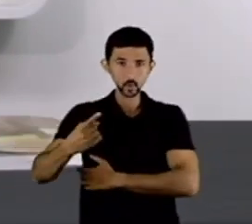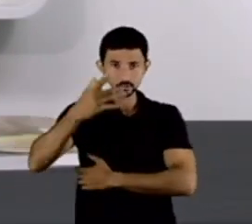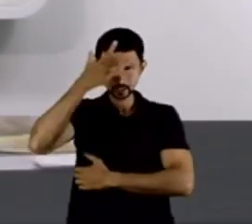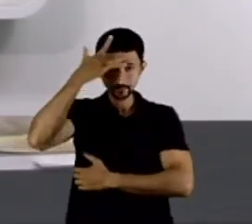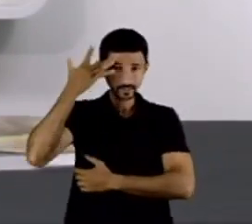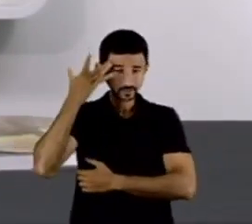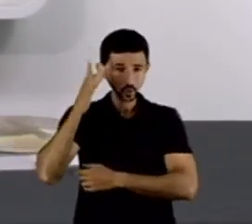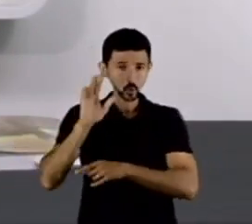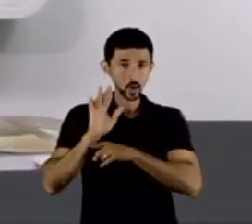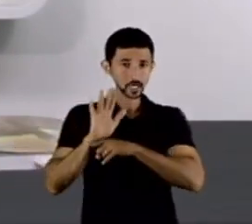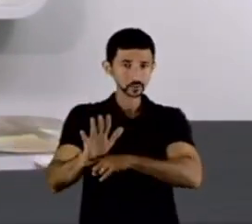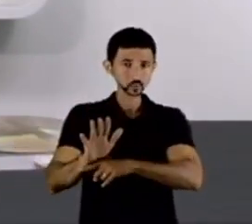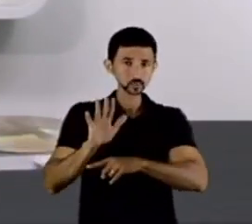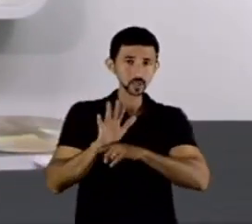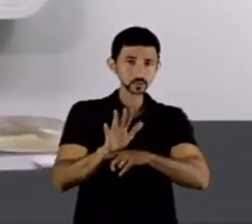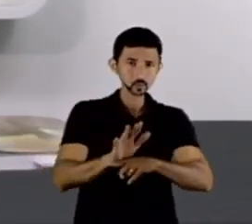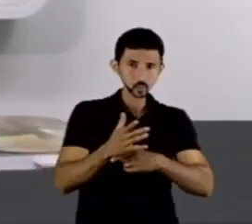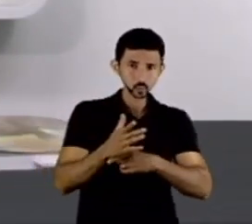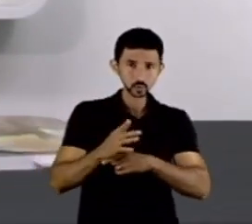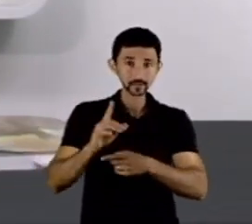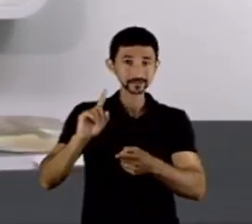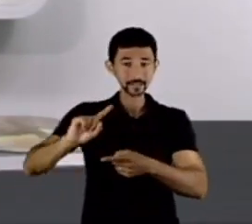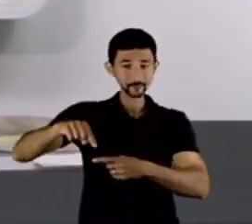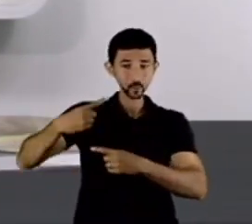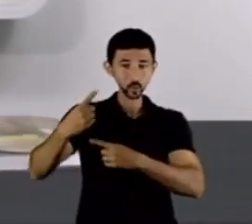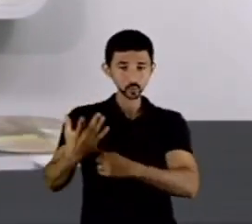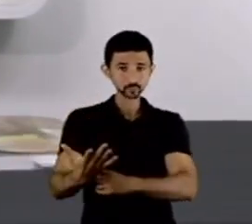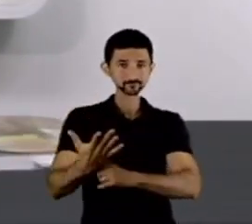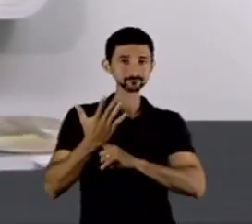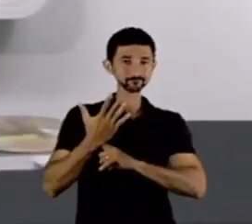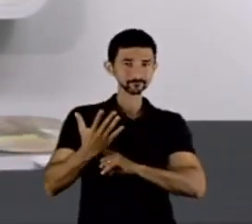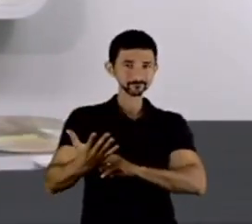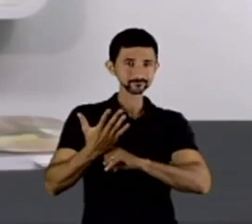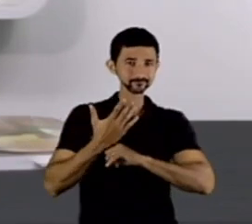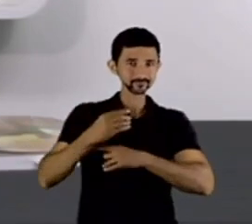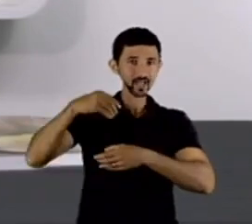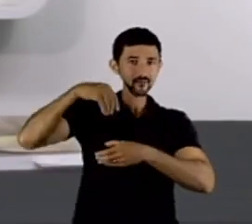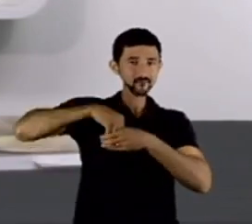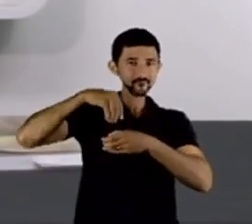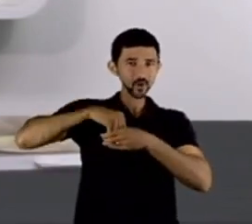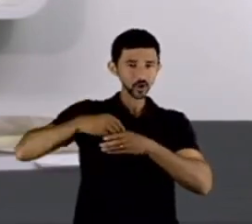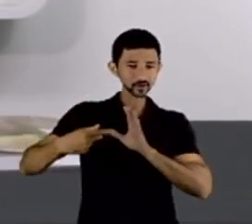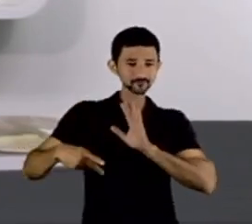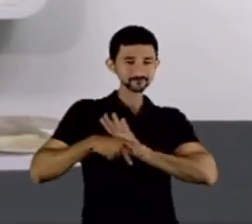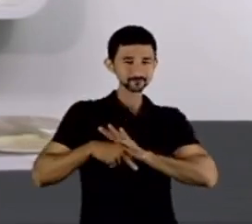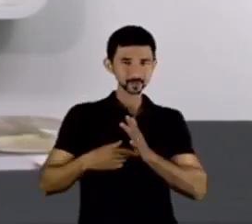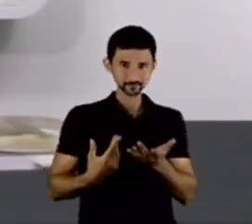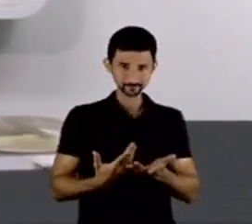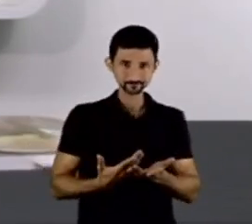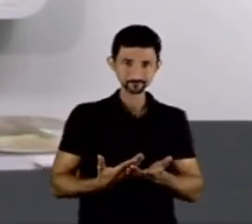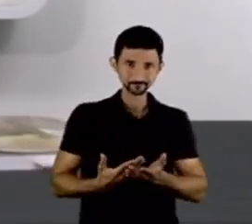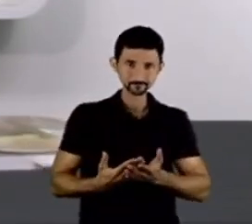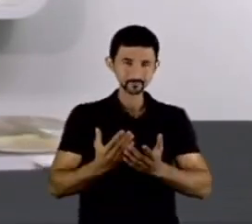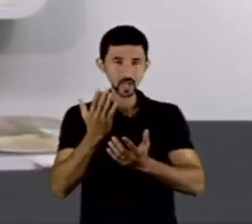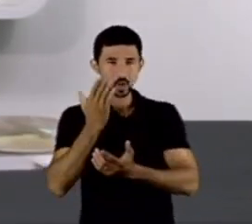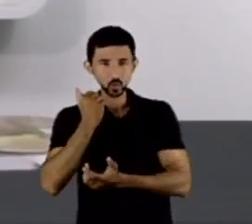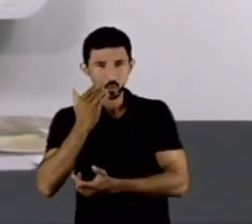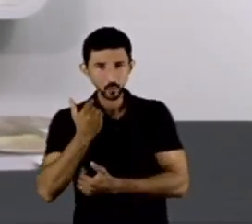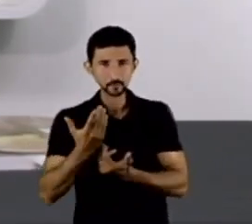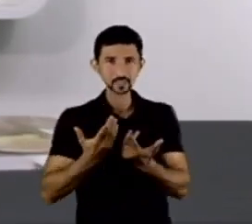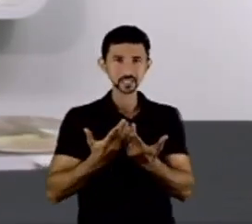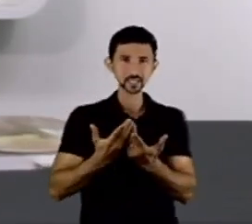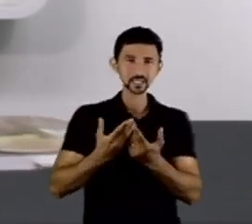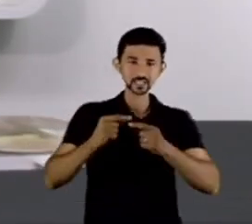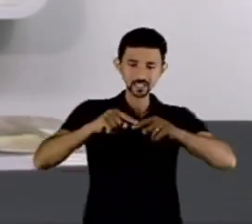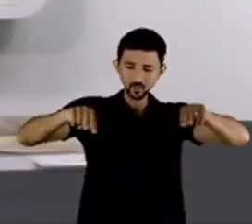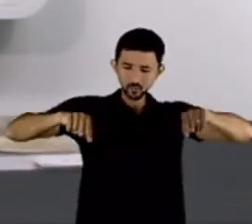pessoas acabavam retribuindo os favores que eles recebiam dos coronéis, como comida, uma terra